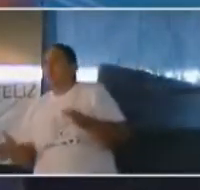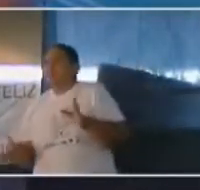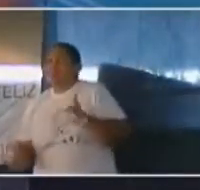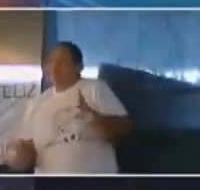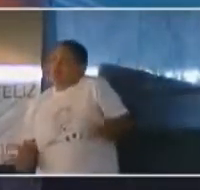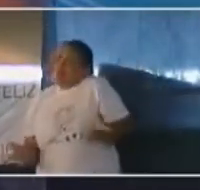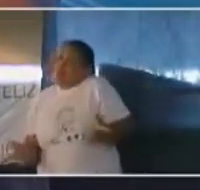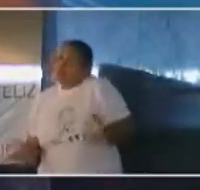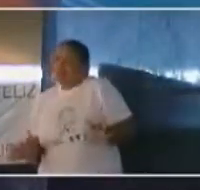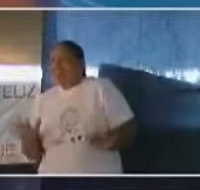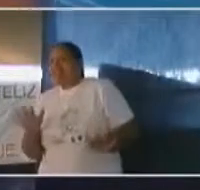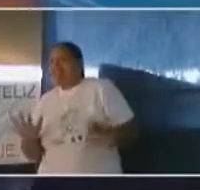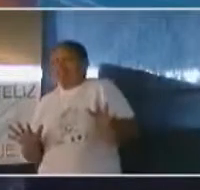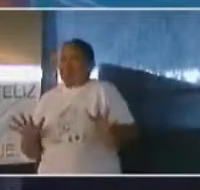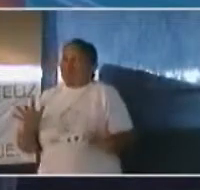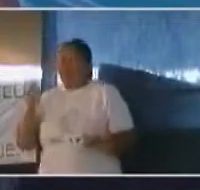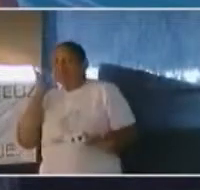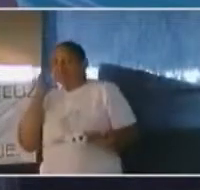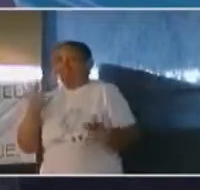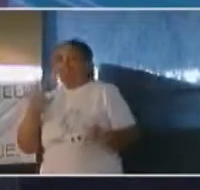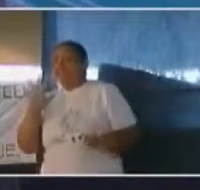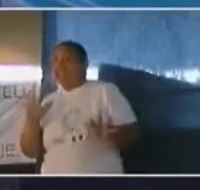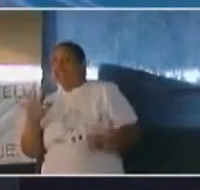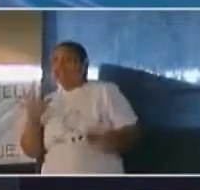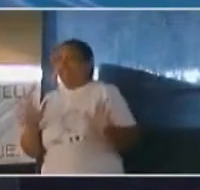Algumas encontraram, mas não era suficiente.